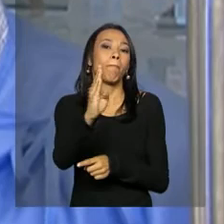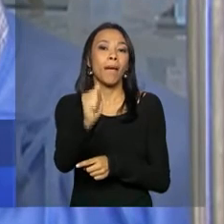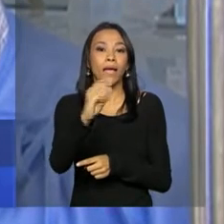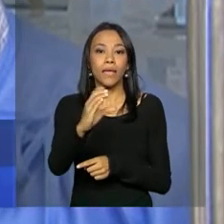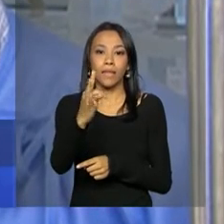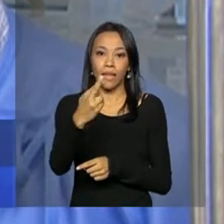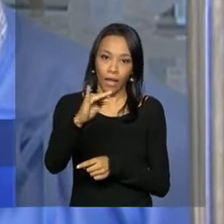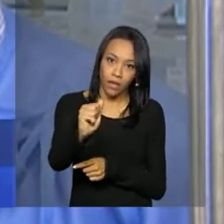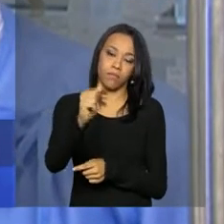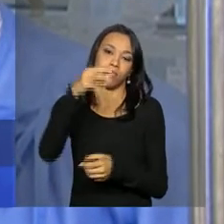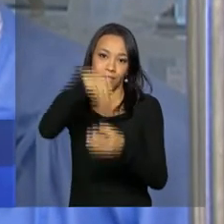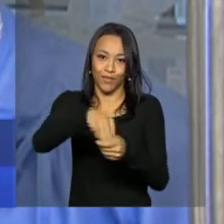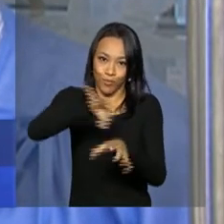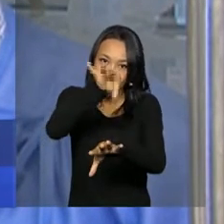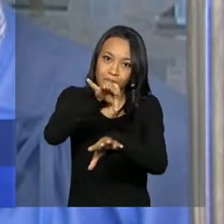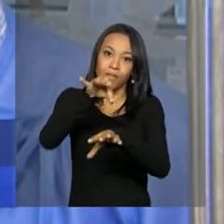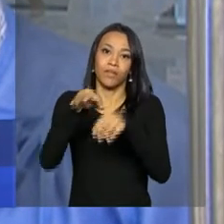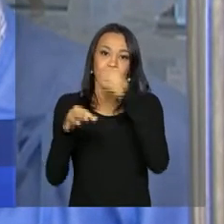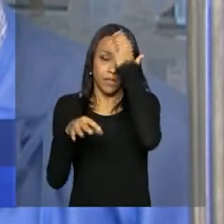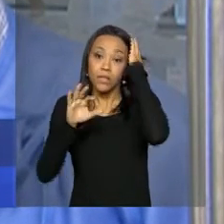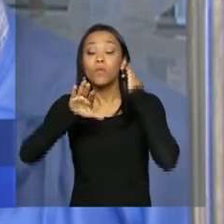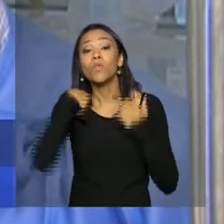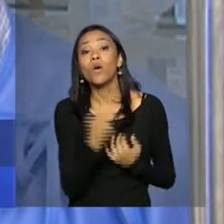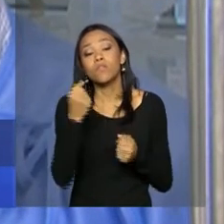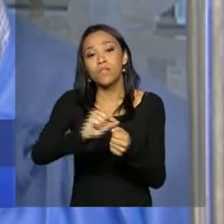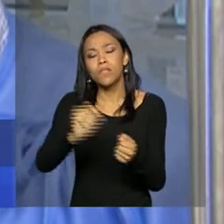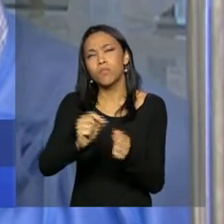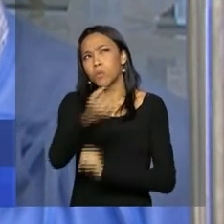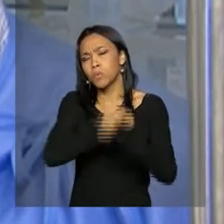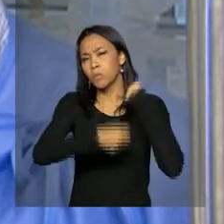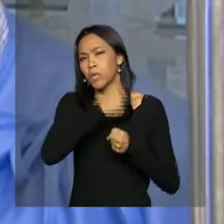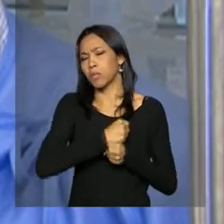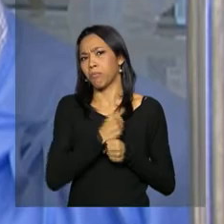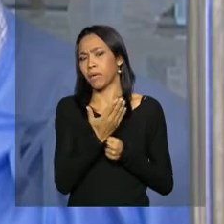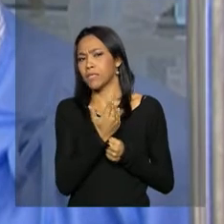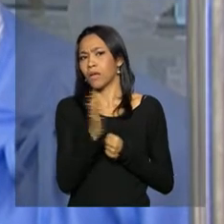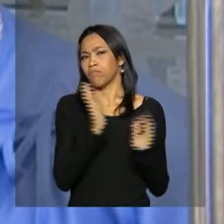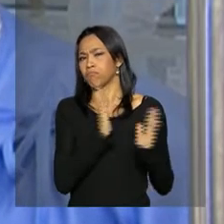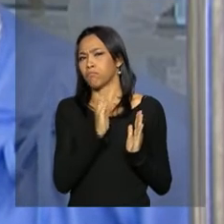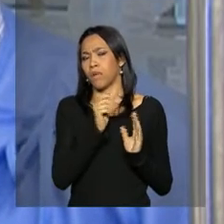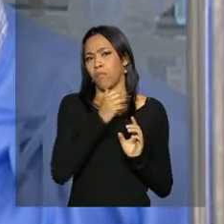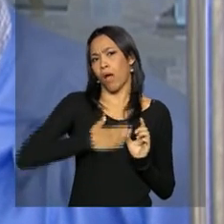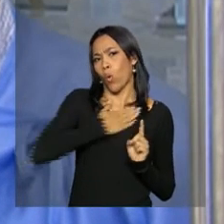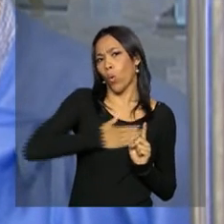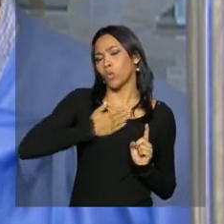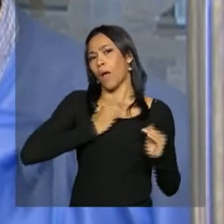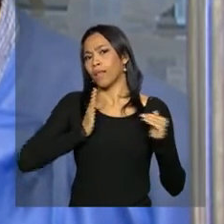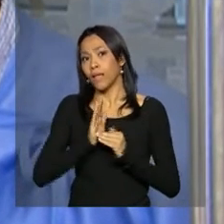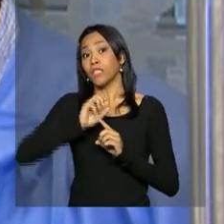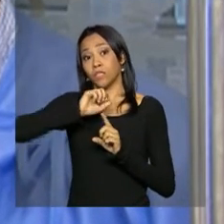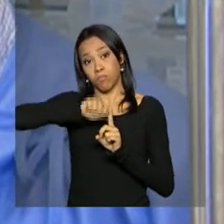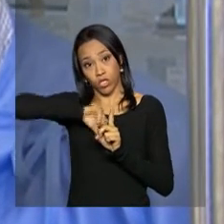que a gente teve todas as provações a gente foi pra então a gente fez do ano passado de agosto até janeiro desse ano a gente